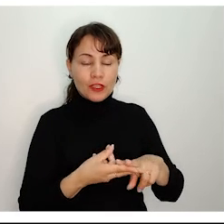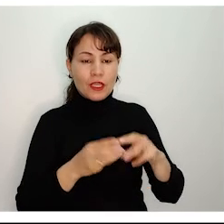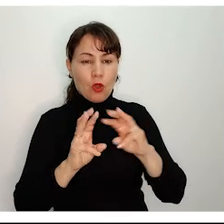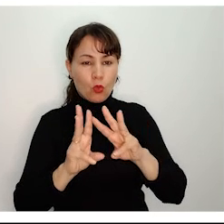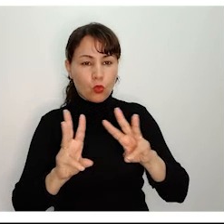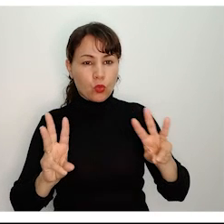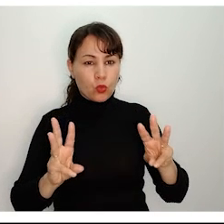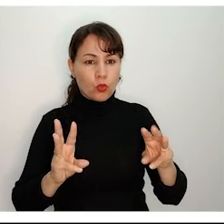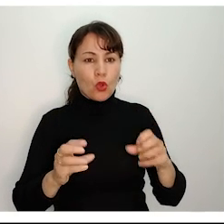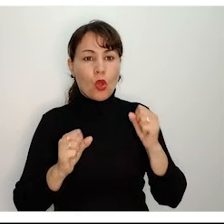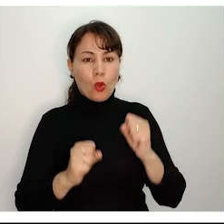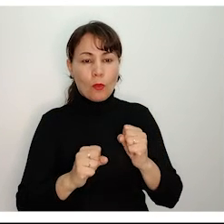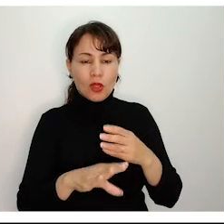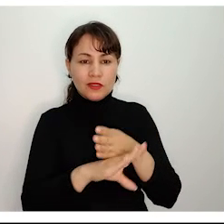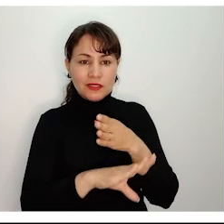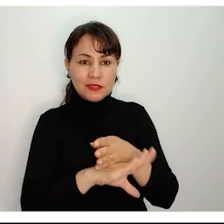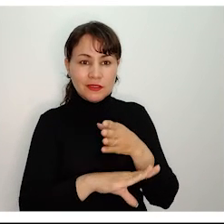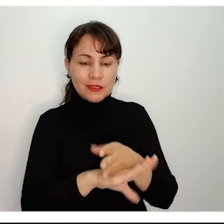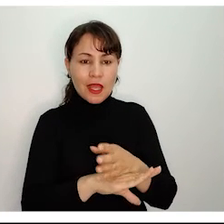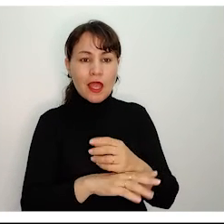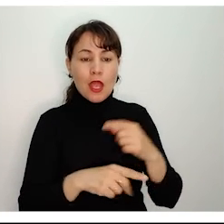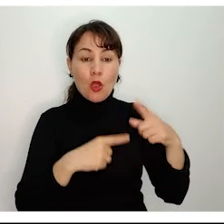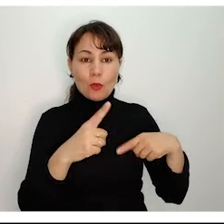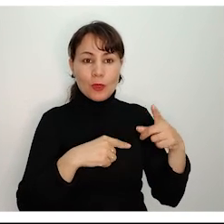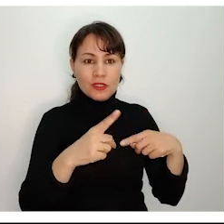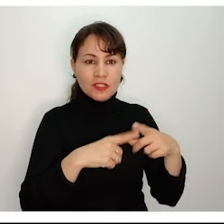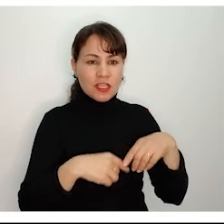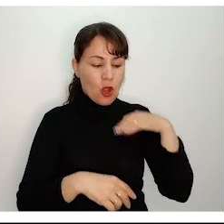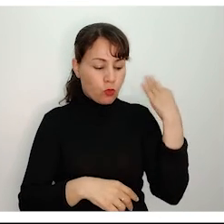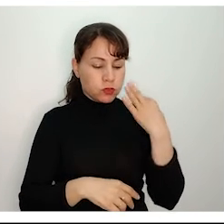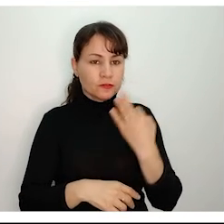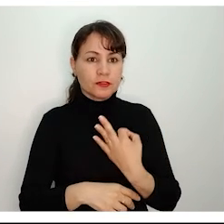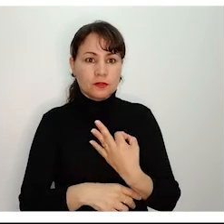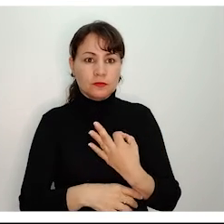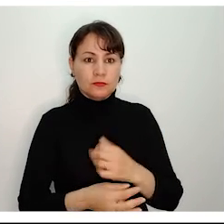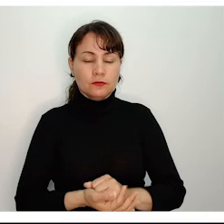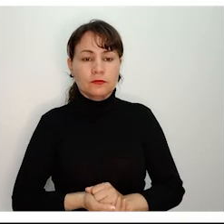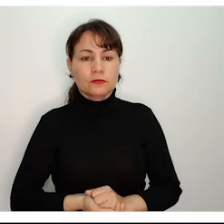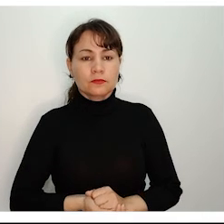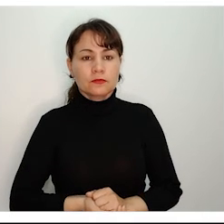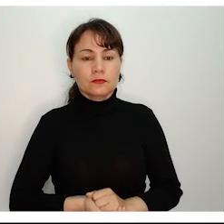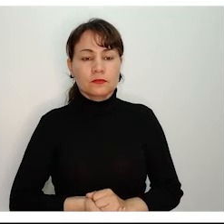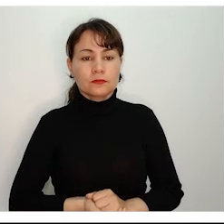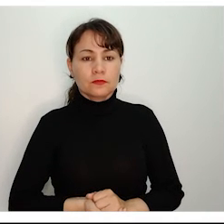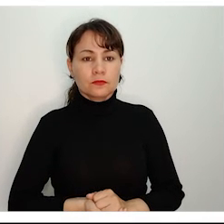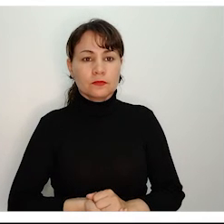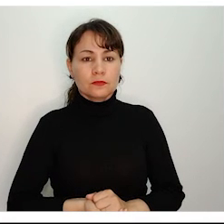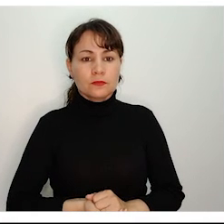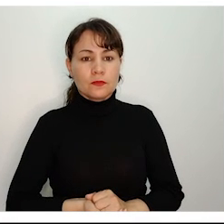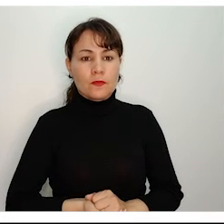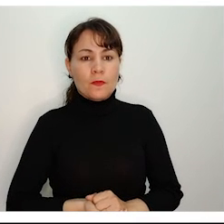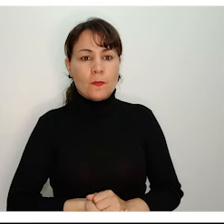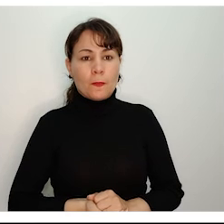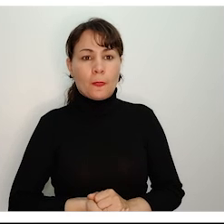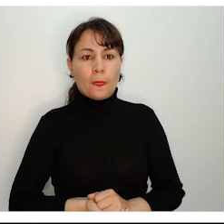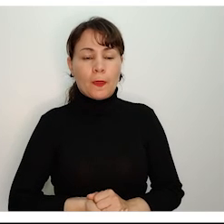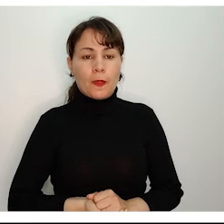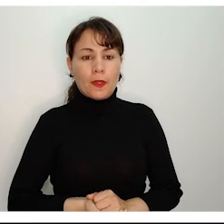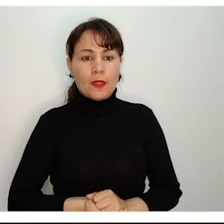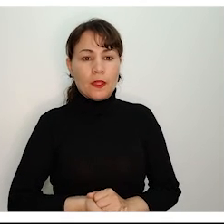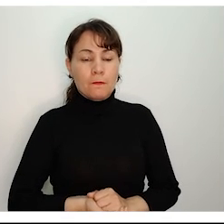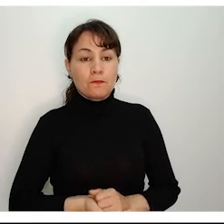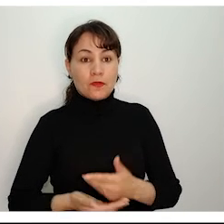Então, fica aqui como indicação para que vocês possam ouvir. É um material de excelente qualidade.